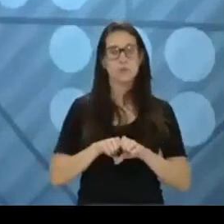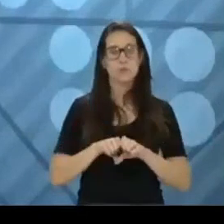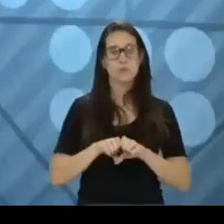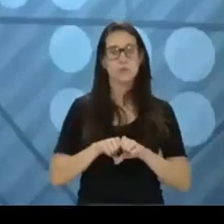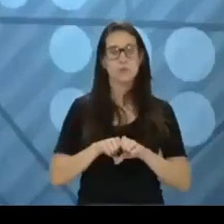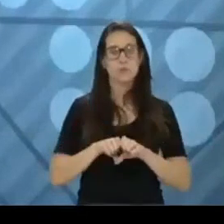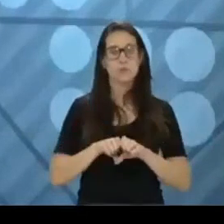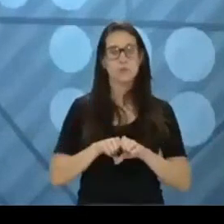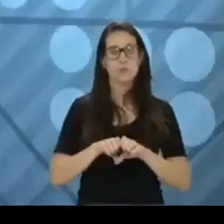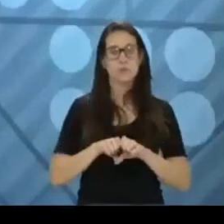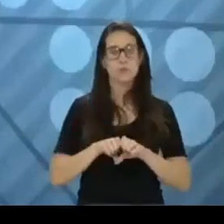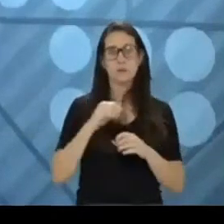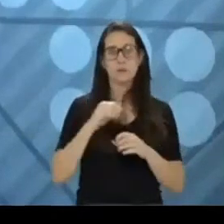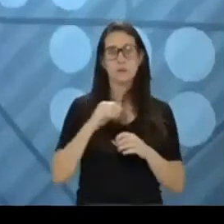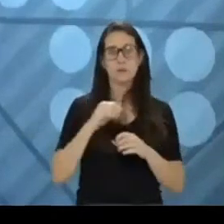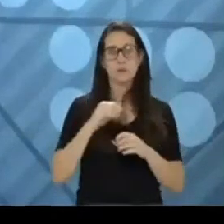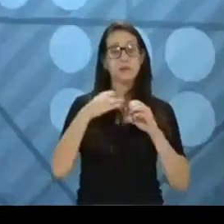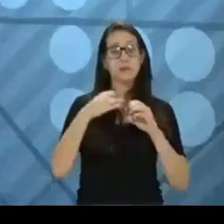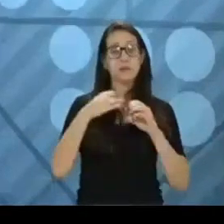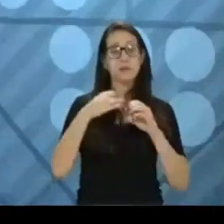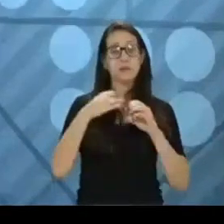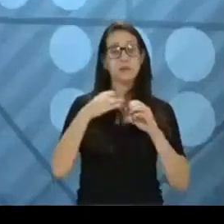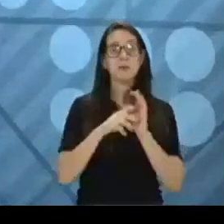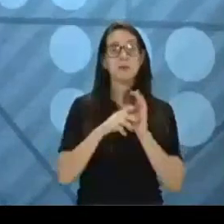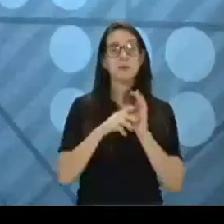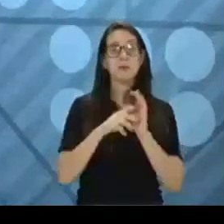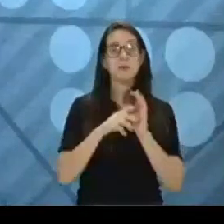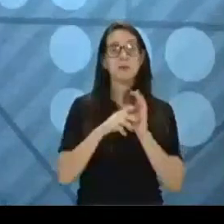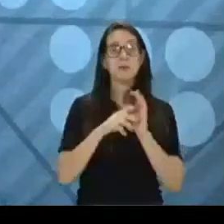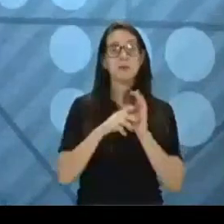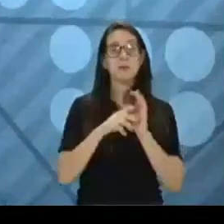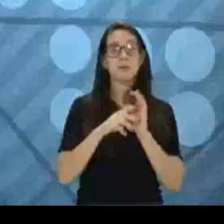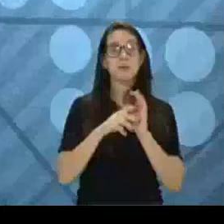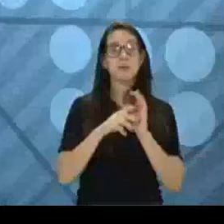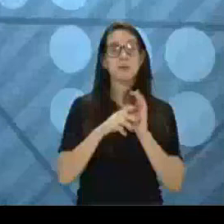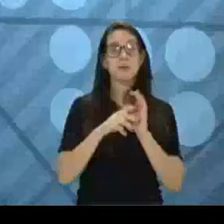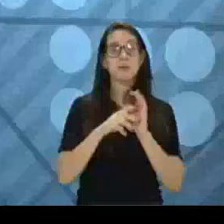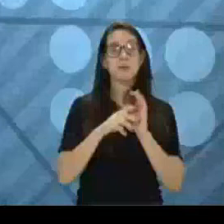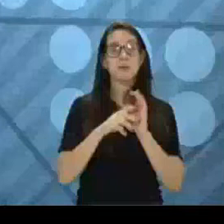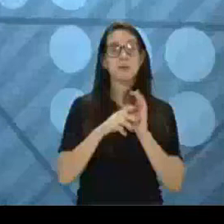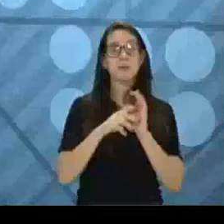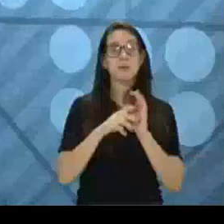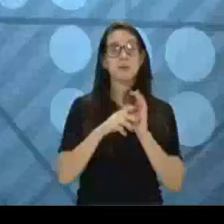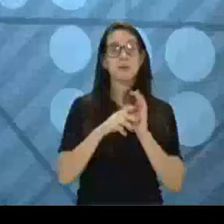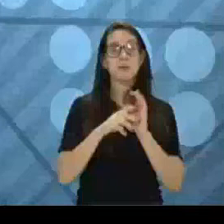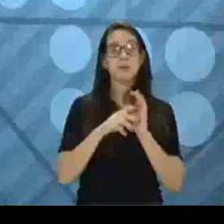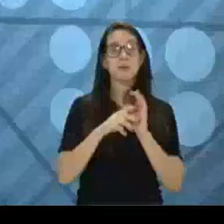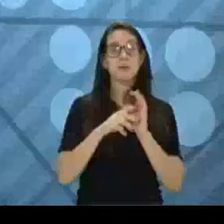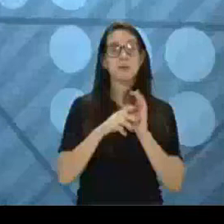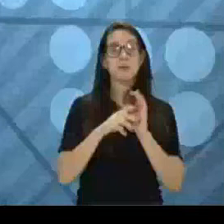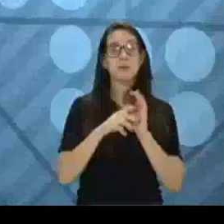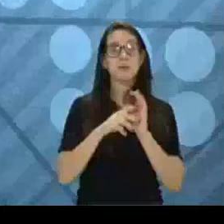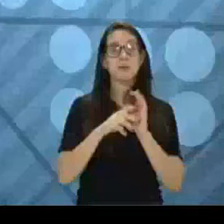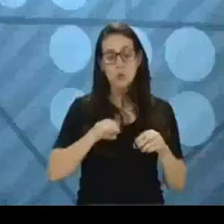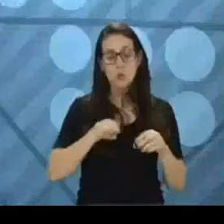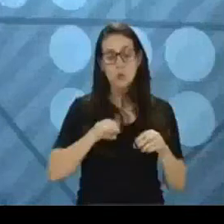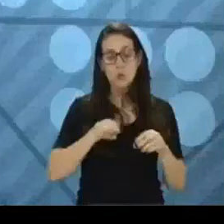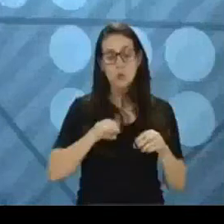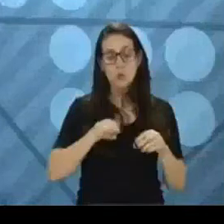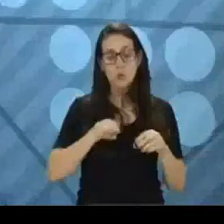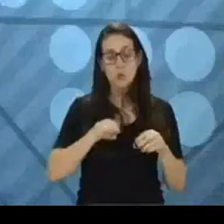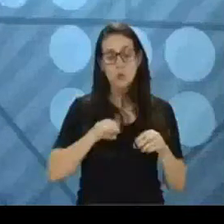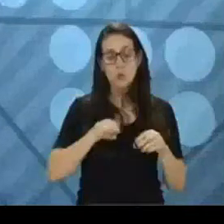então ela vai corar compostos que tenham características ácidas. Então, eu vou conseguir observar o núcleo, principalmente, com a coloração mais